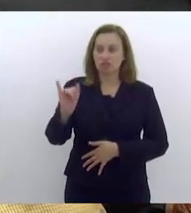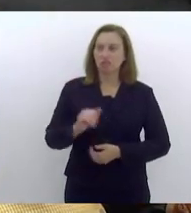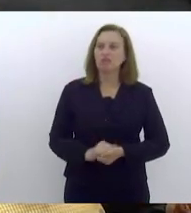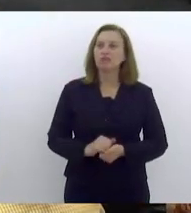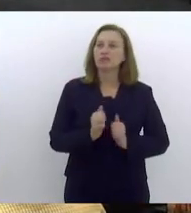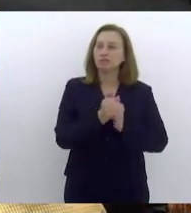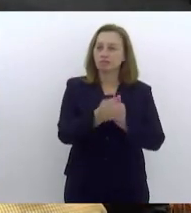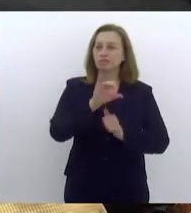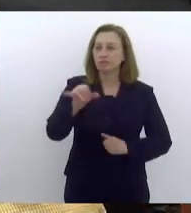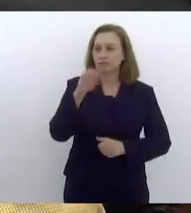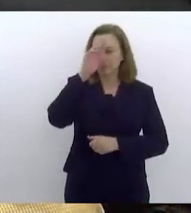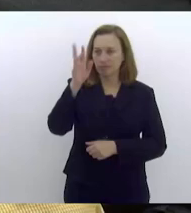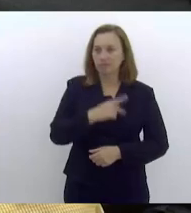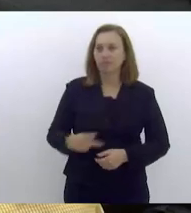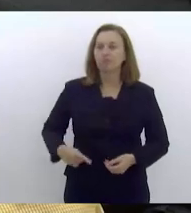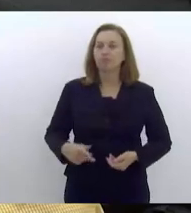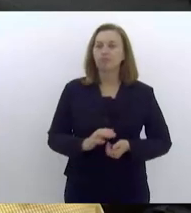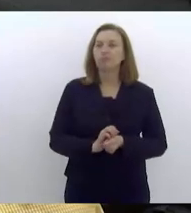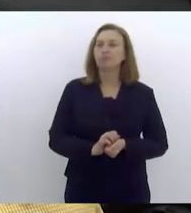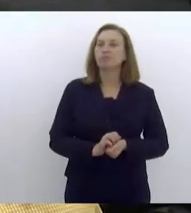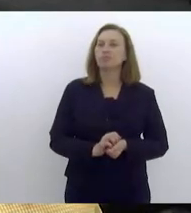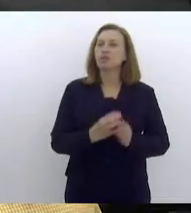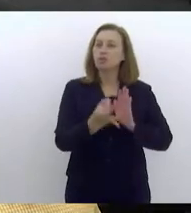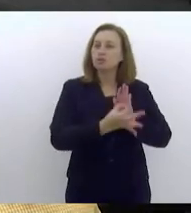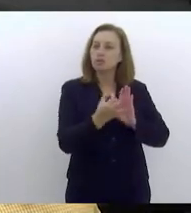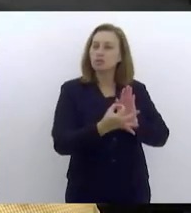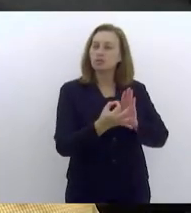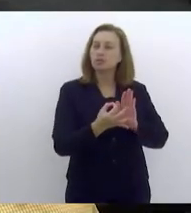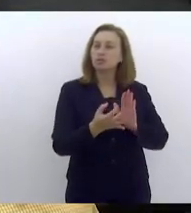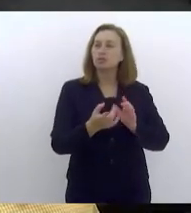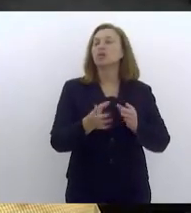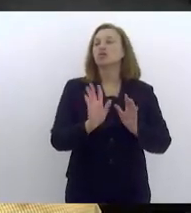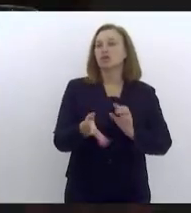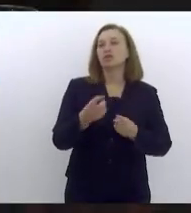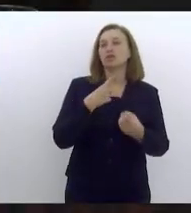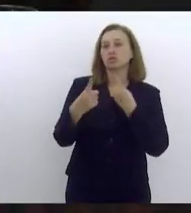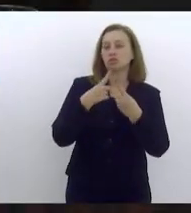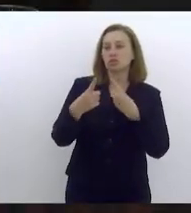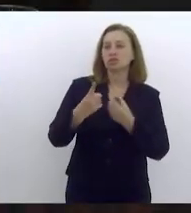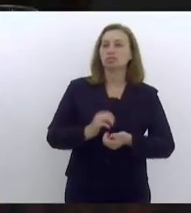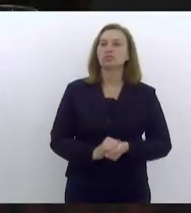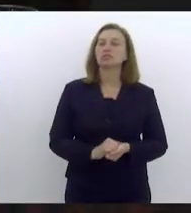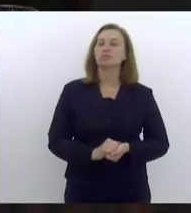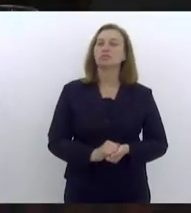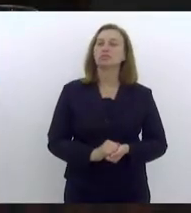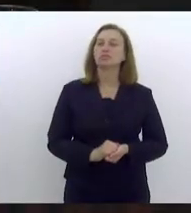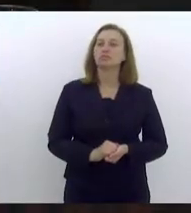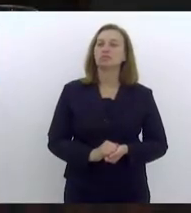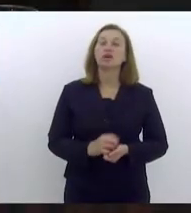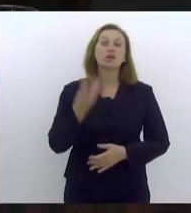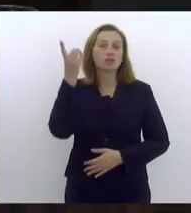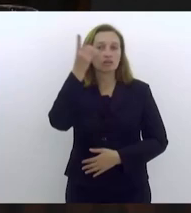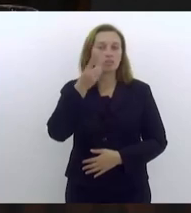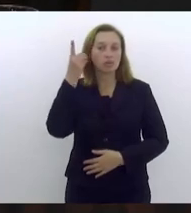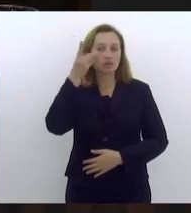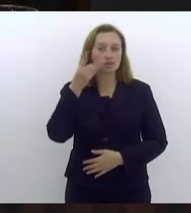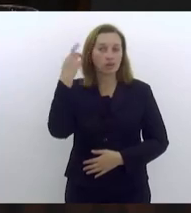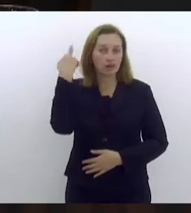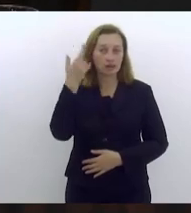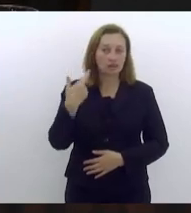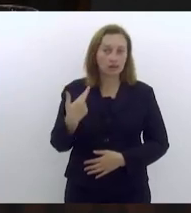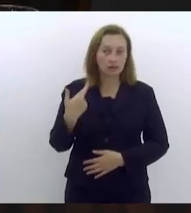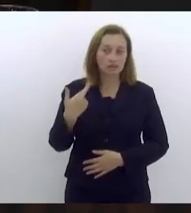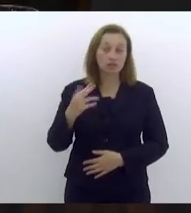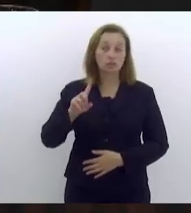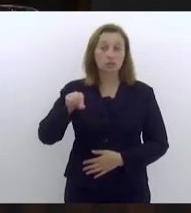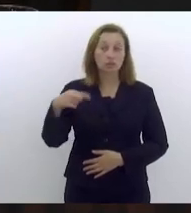Acompanha a CCJ, presidente. Com os pareceres emitidos, em discussão, para discutir, deputada Renata Souza